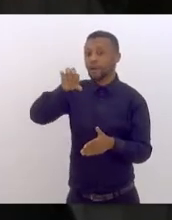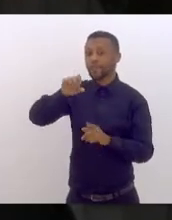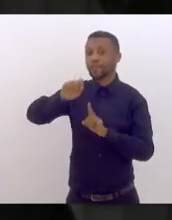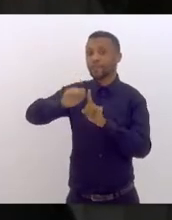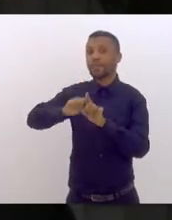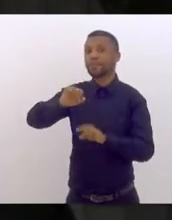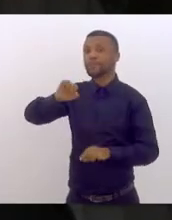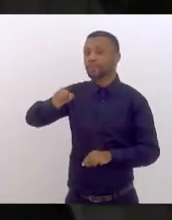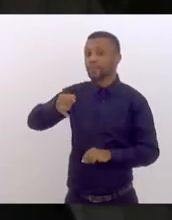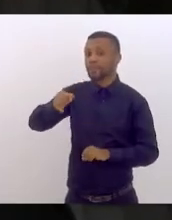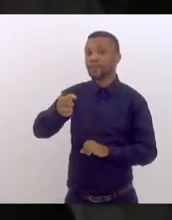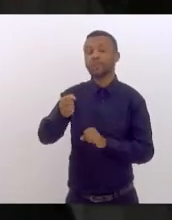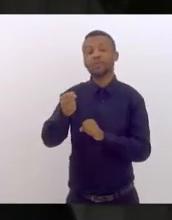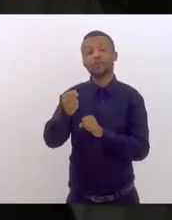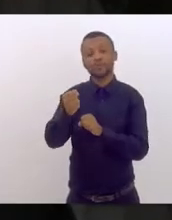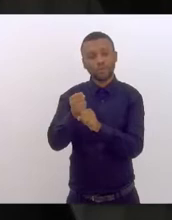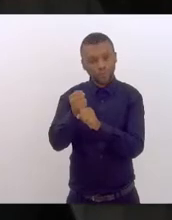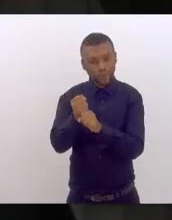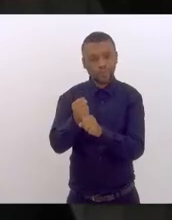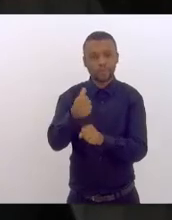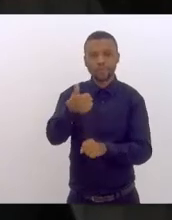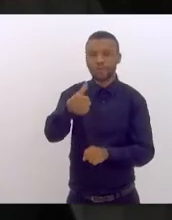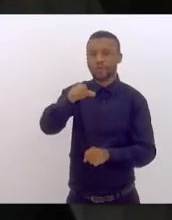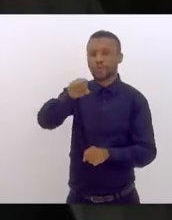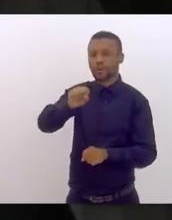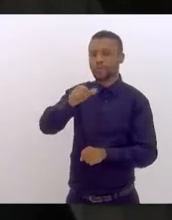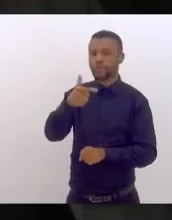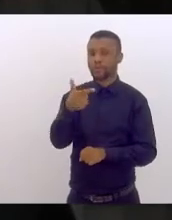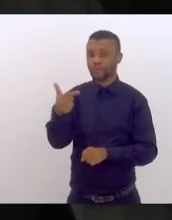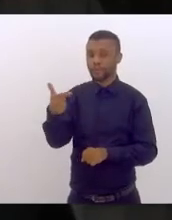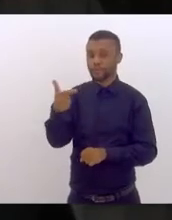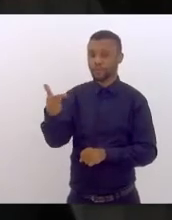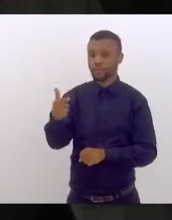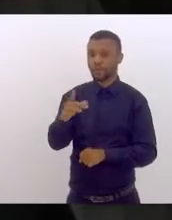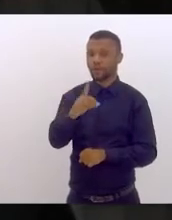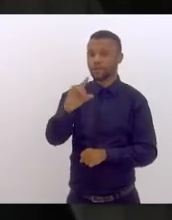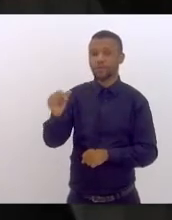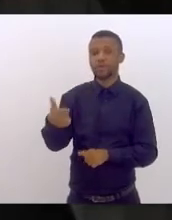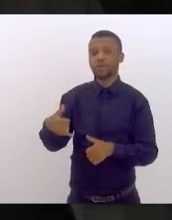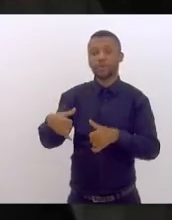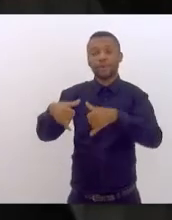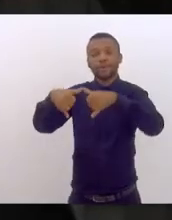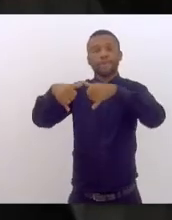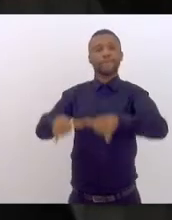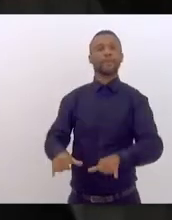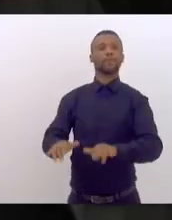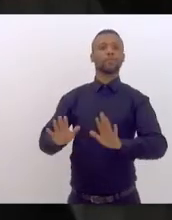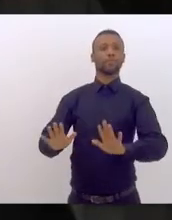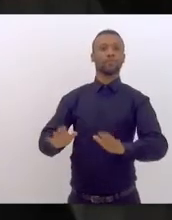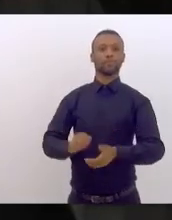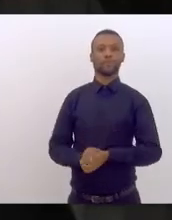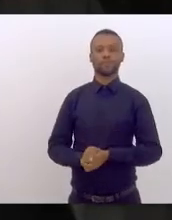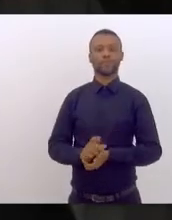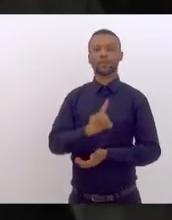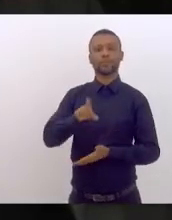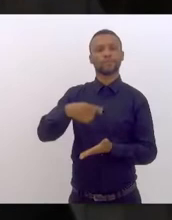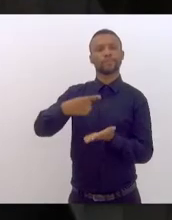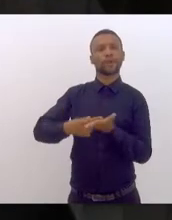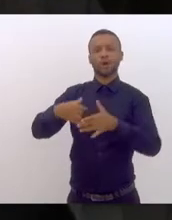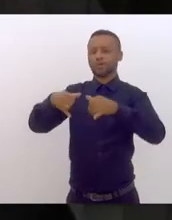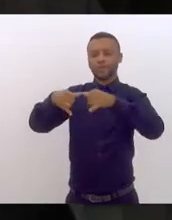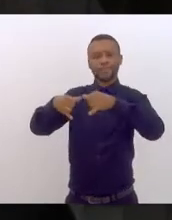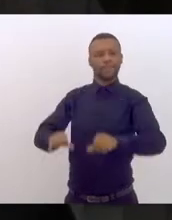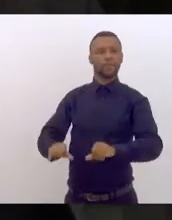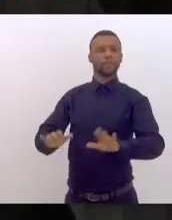de 1822 Dia do Fico é o Dia do Fico é